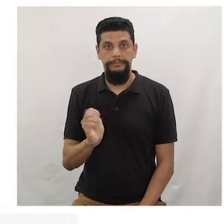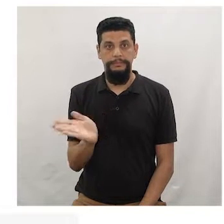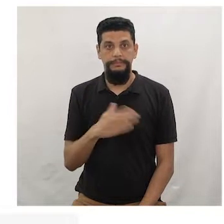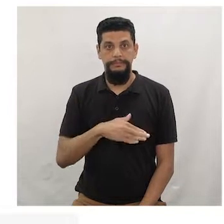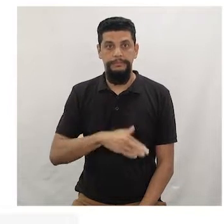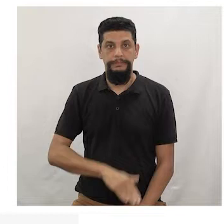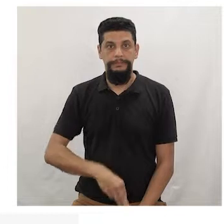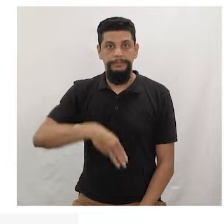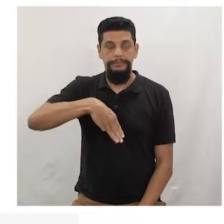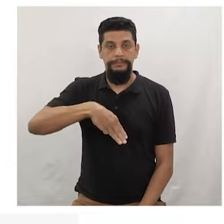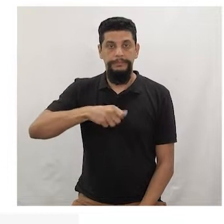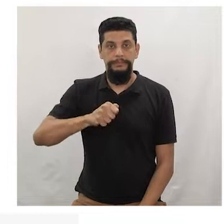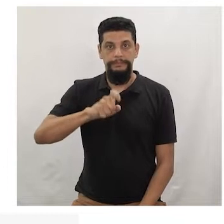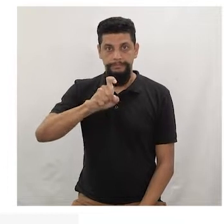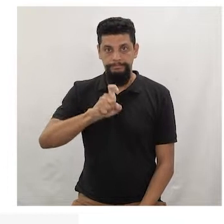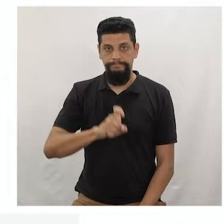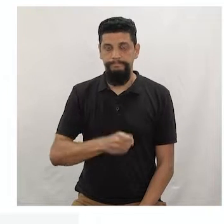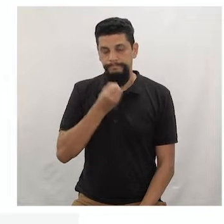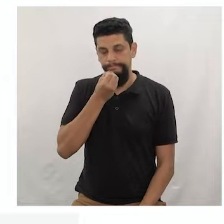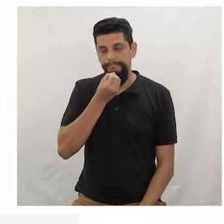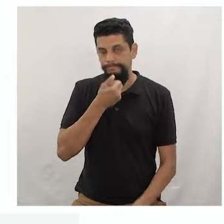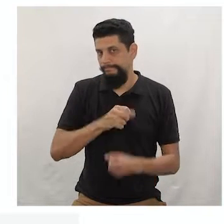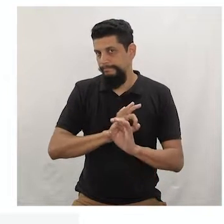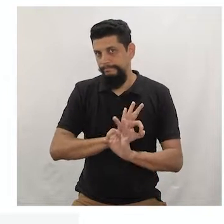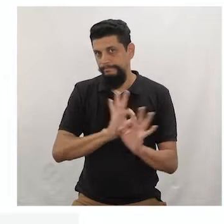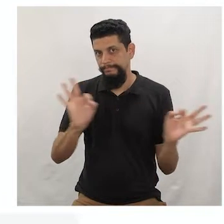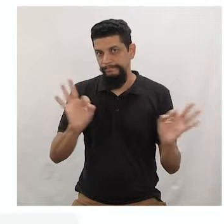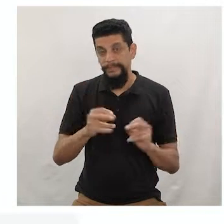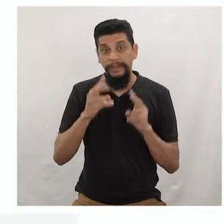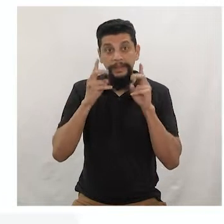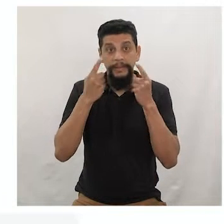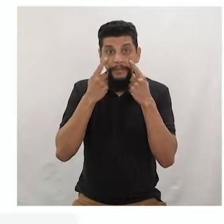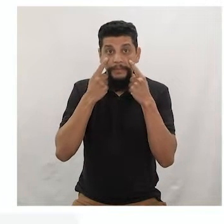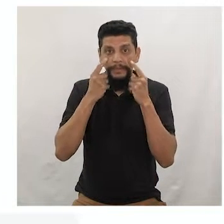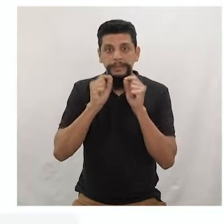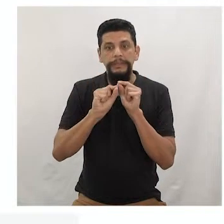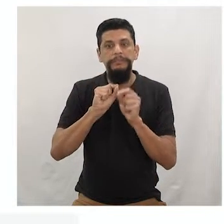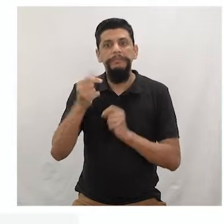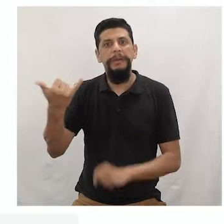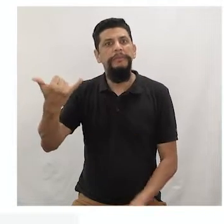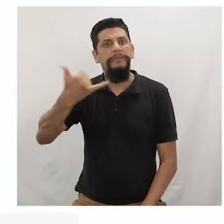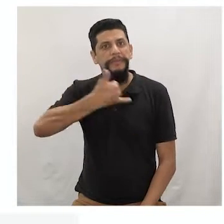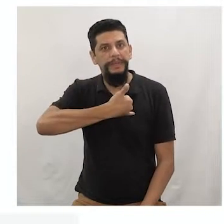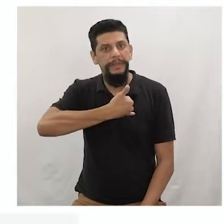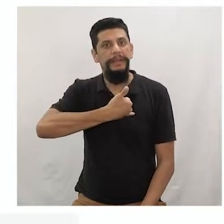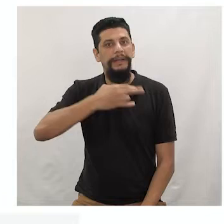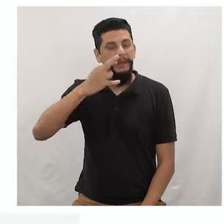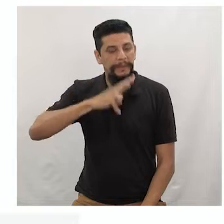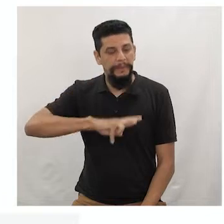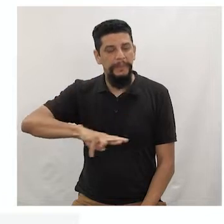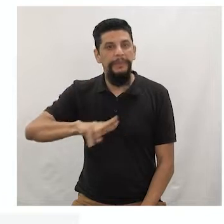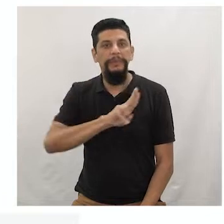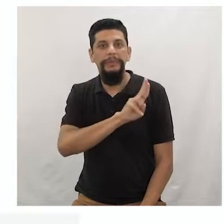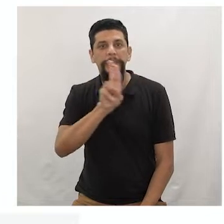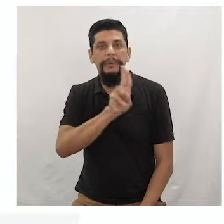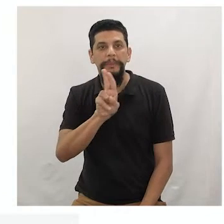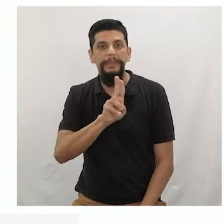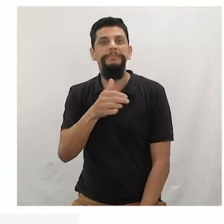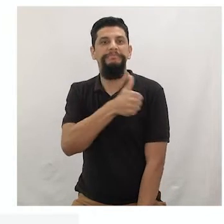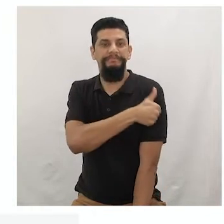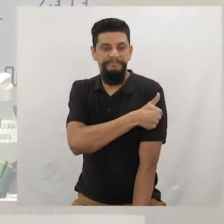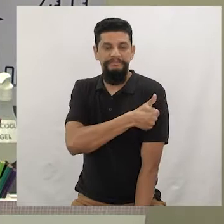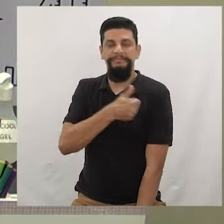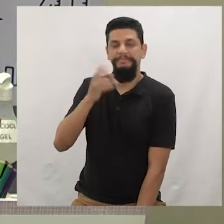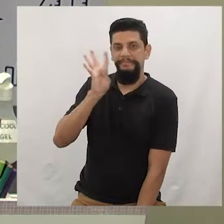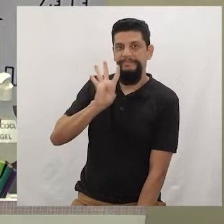o Max. Muito bem, eu ouvi alguém de vocês aí falando e repetindo. Que